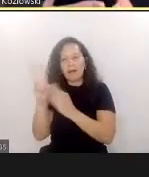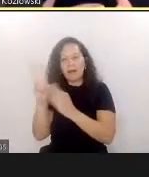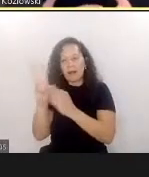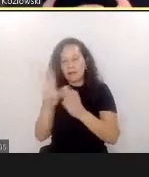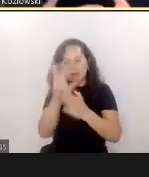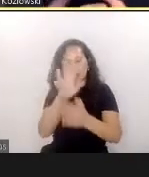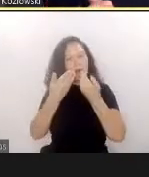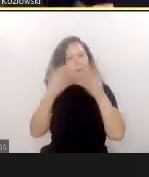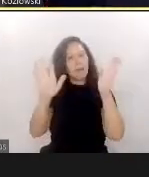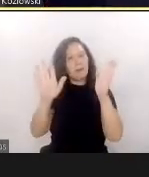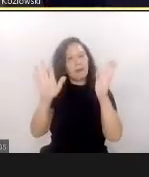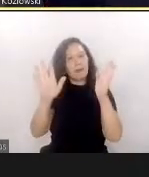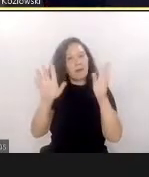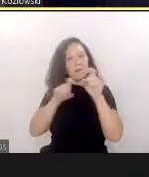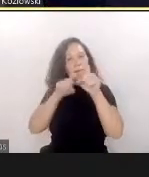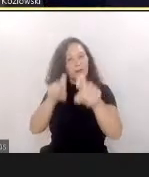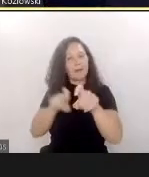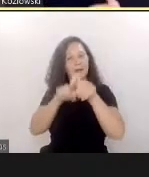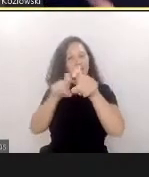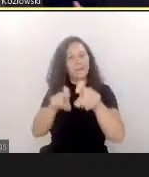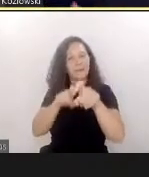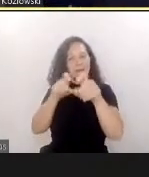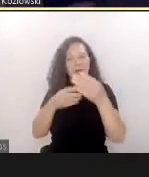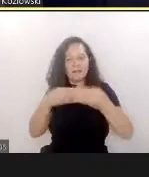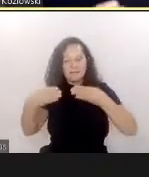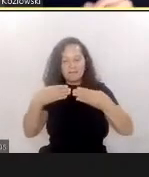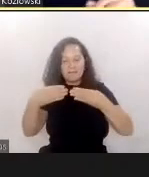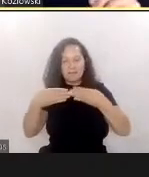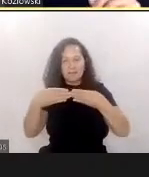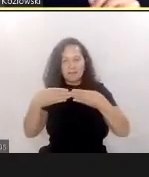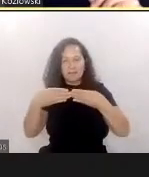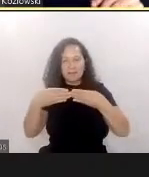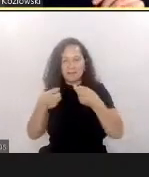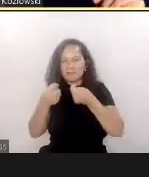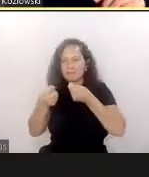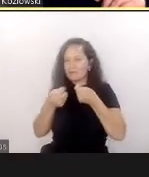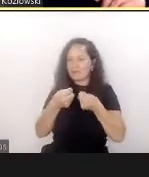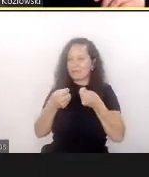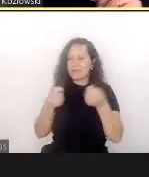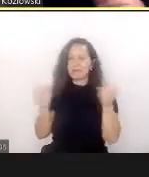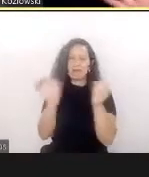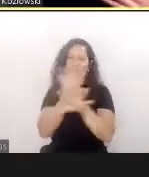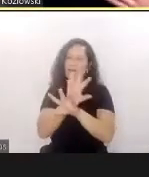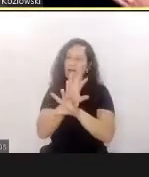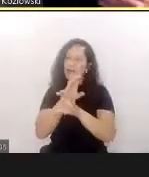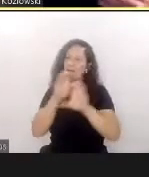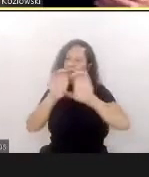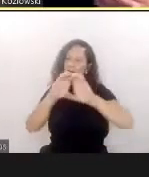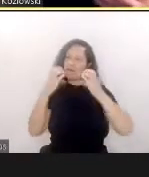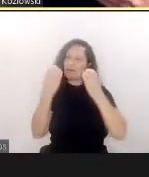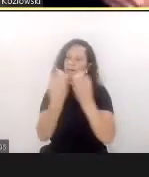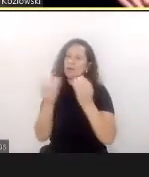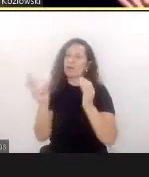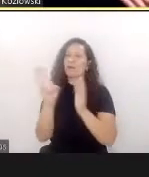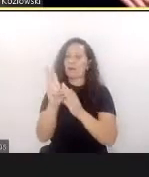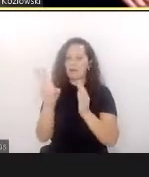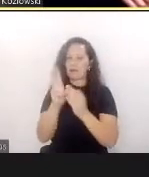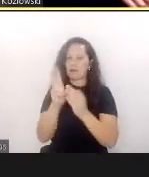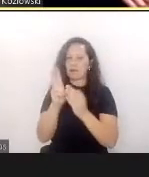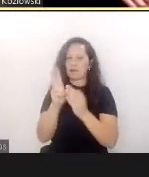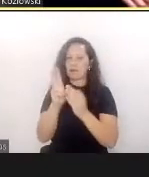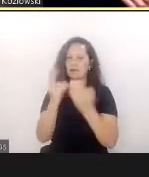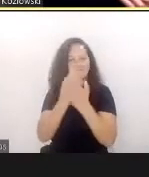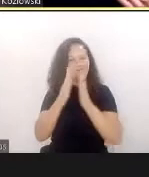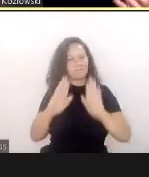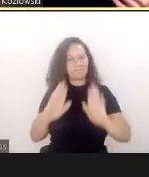para o agronegócio e desmantelar as comunidades indígenas. Então, durante a pandemia, agora,